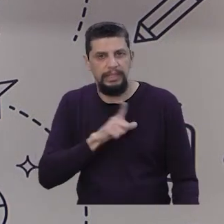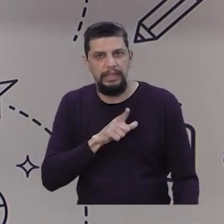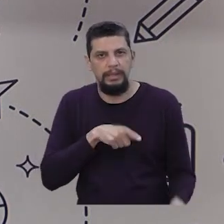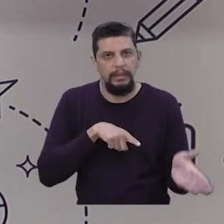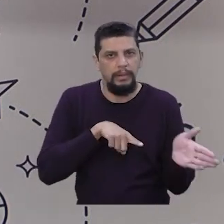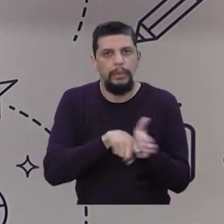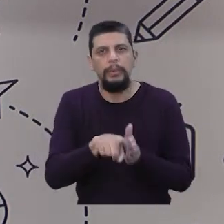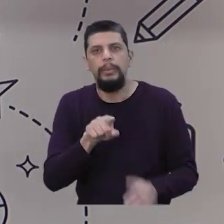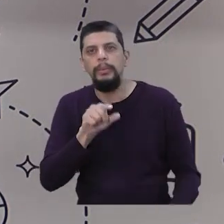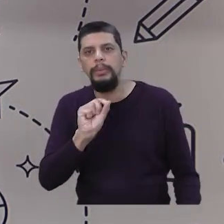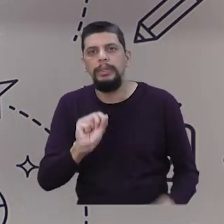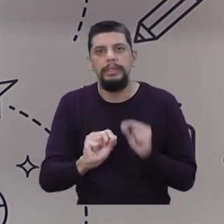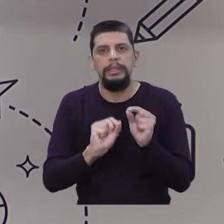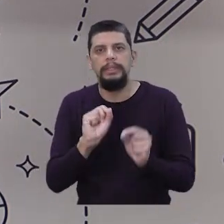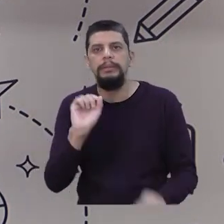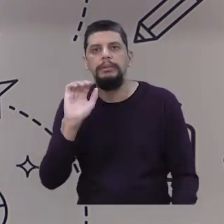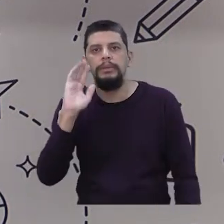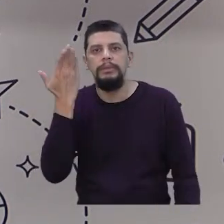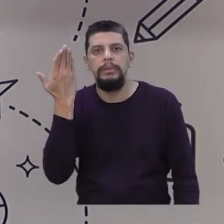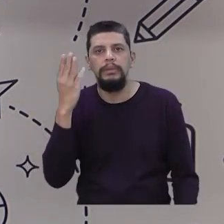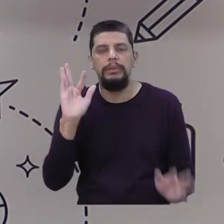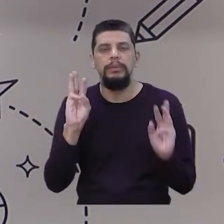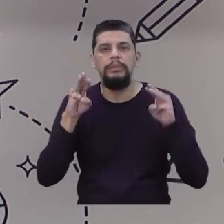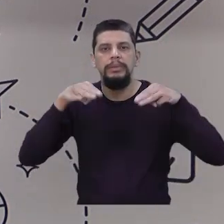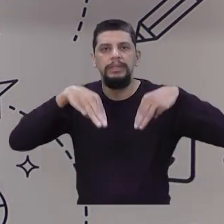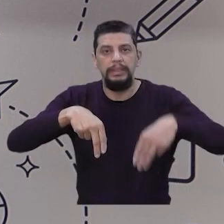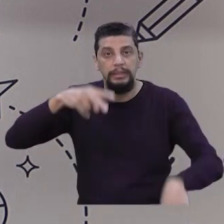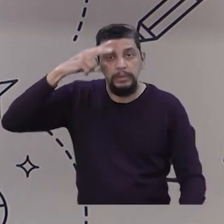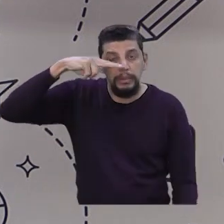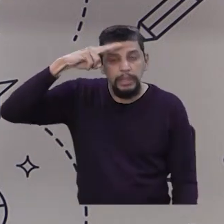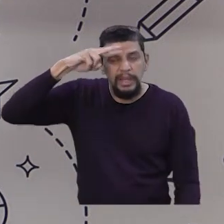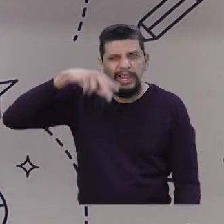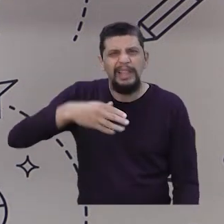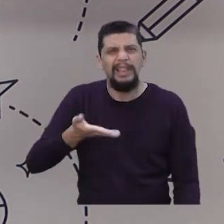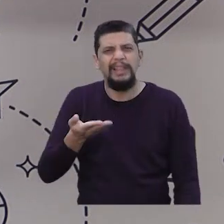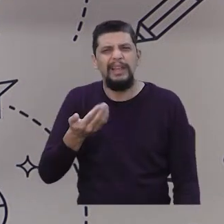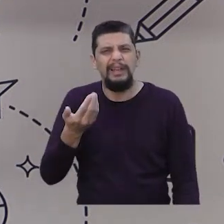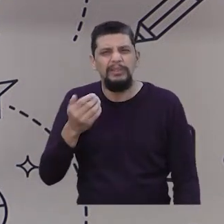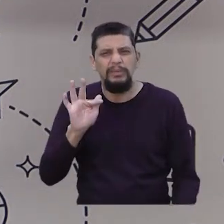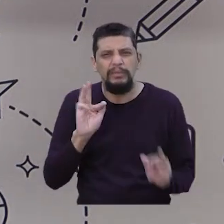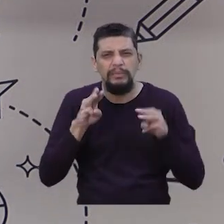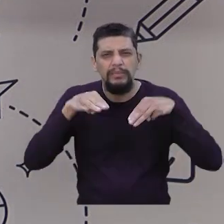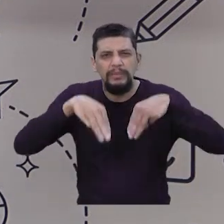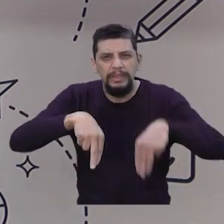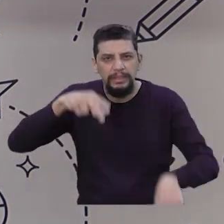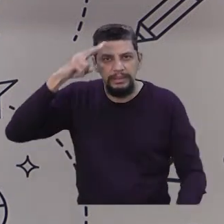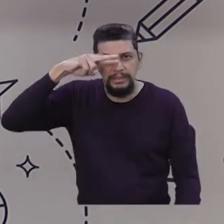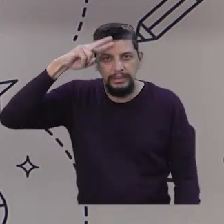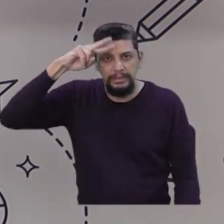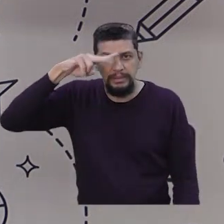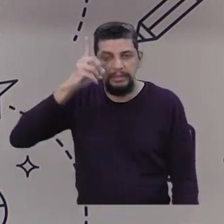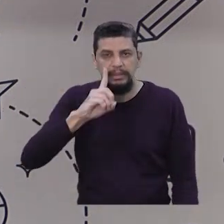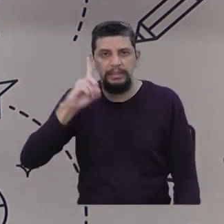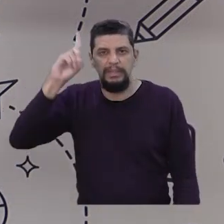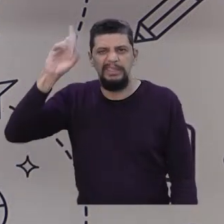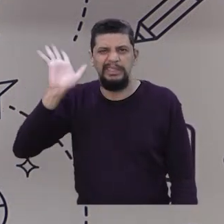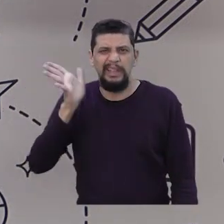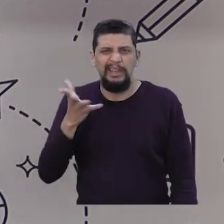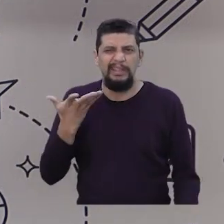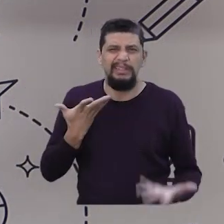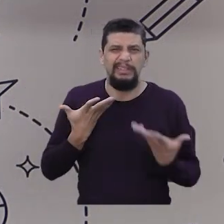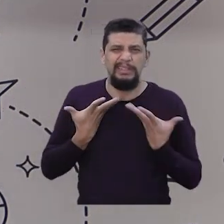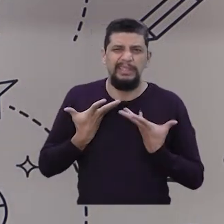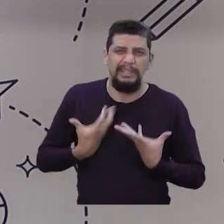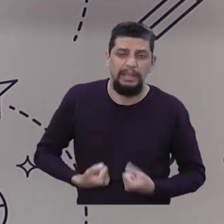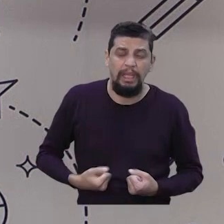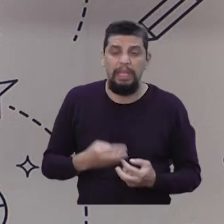O que aconteceu no final da história? Lá no finalzinho, quando o Criador já estava bem cansado de